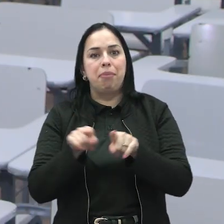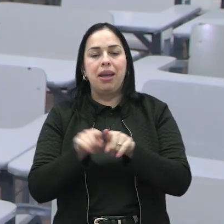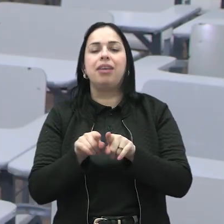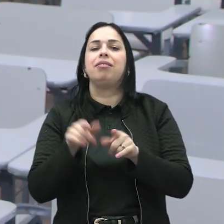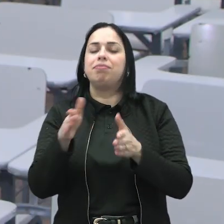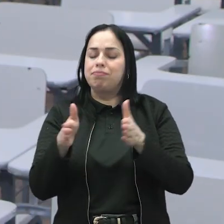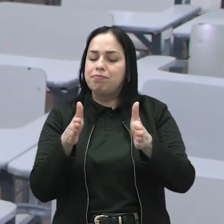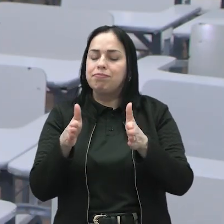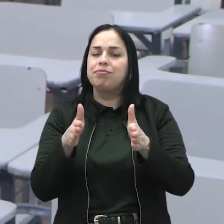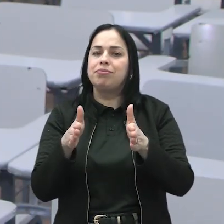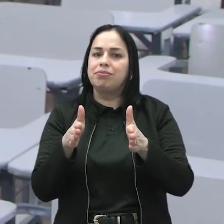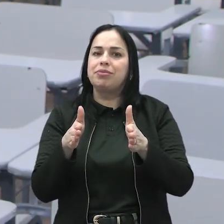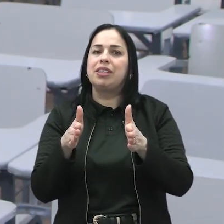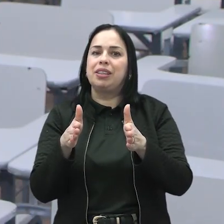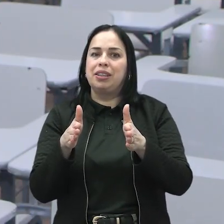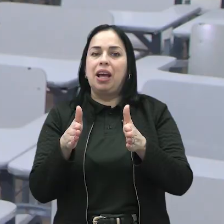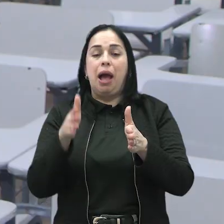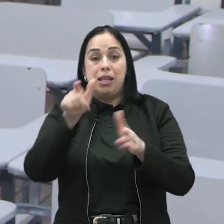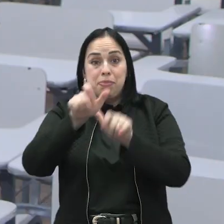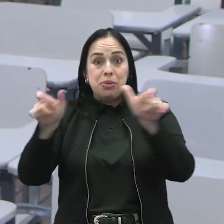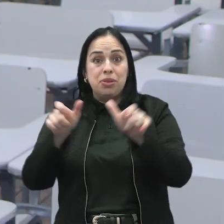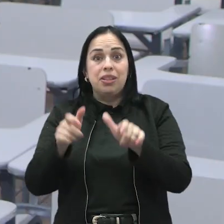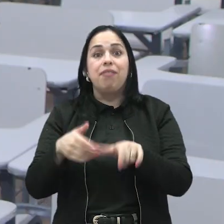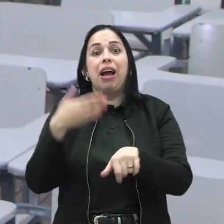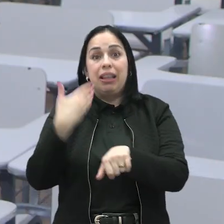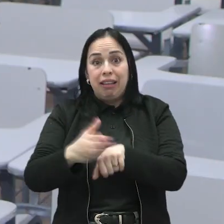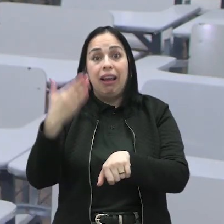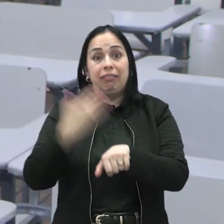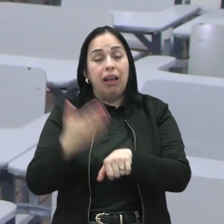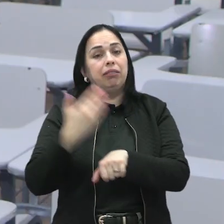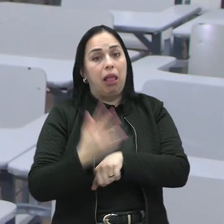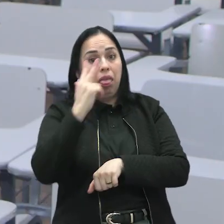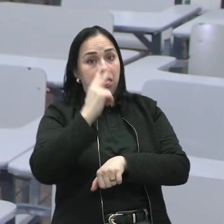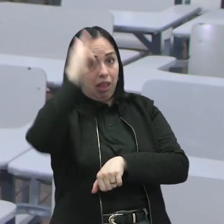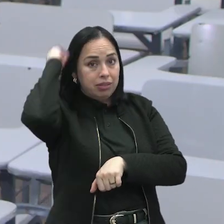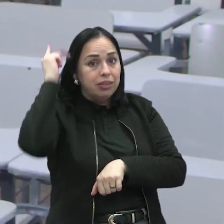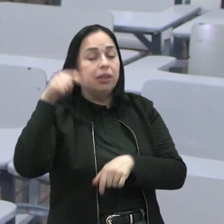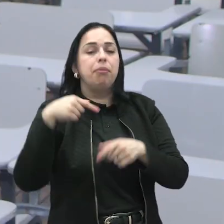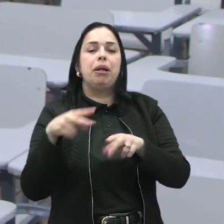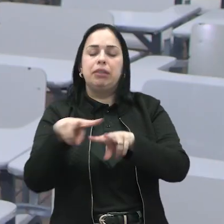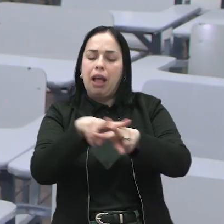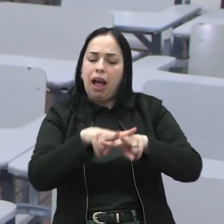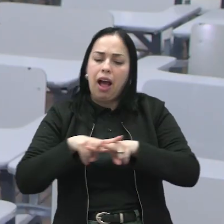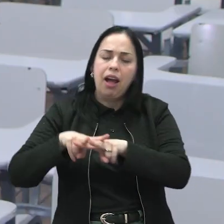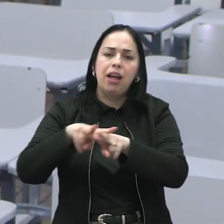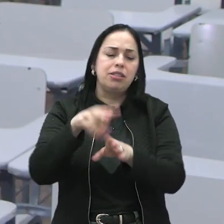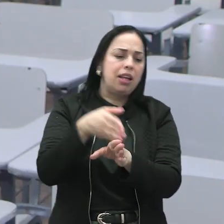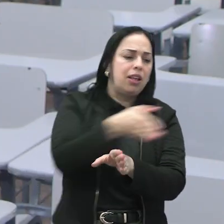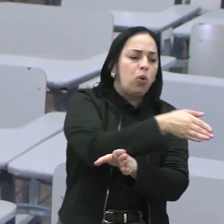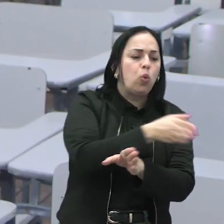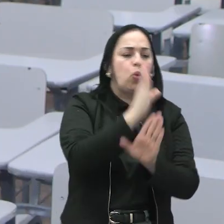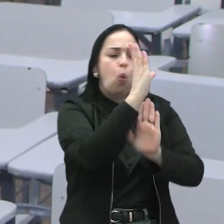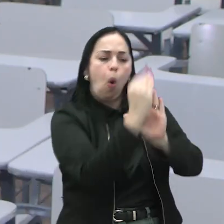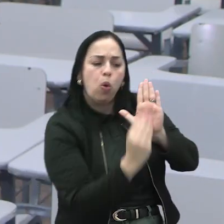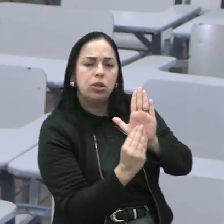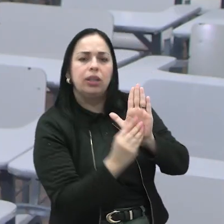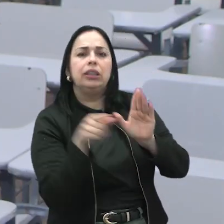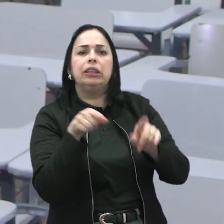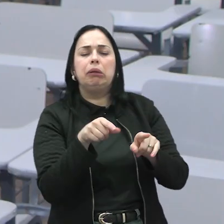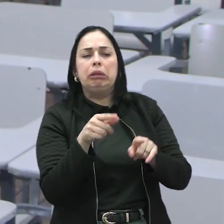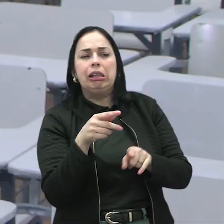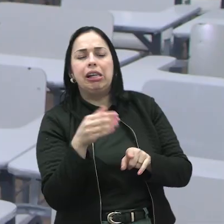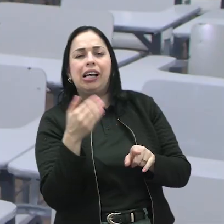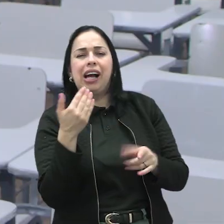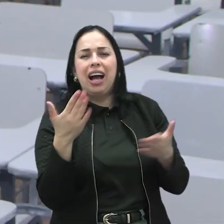também é um descanso ativo. A gente fala que ele, vestibulando, tem que estar mantendo o seu ritmo. Então ele dá uma revisada no primeiro semestre, tira